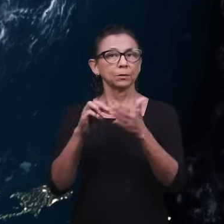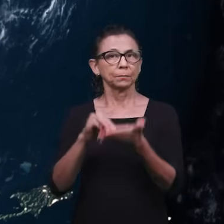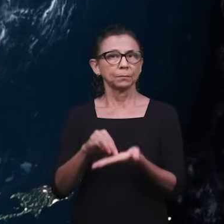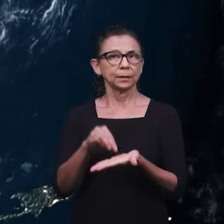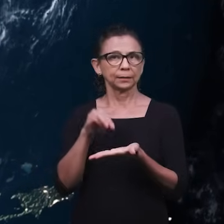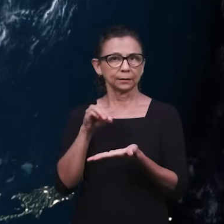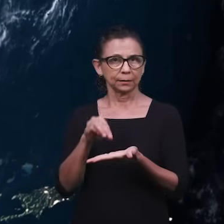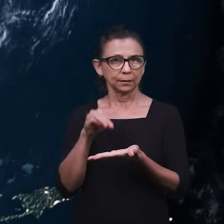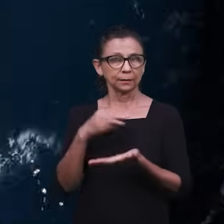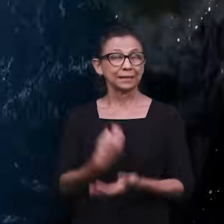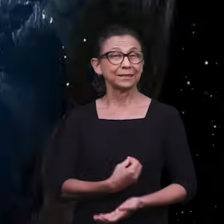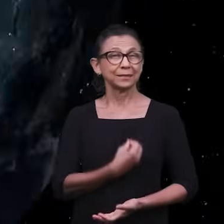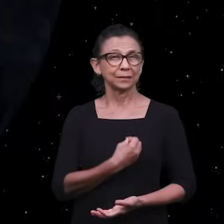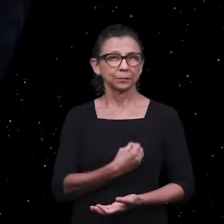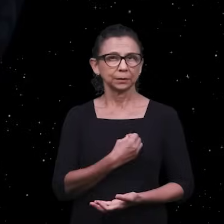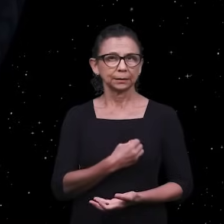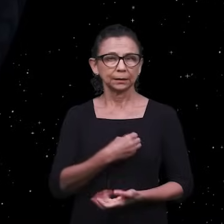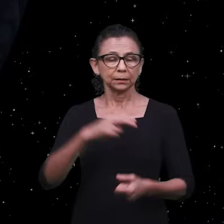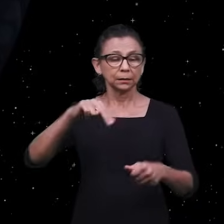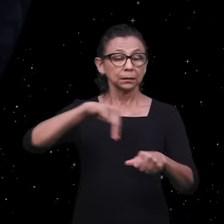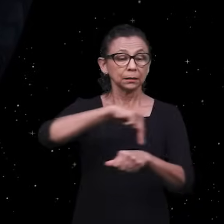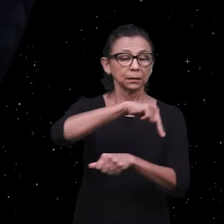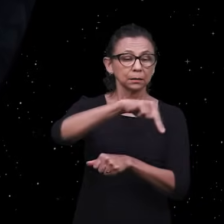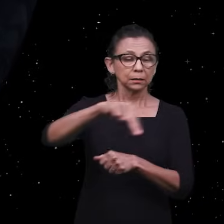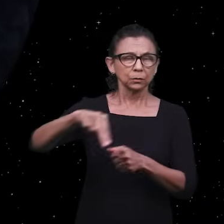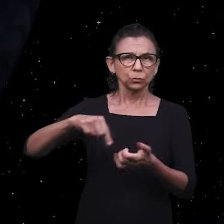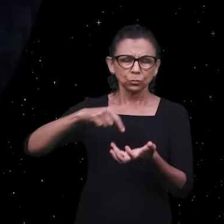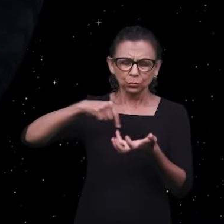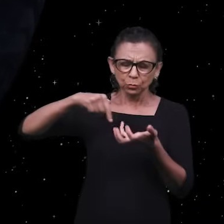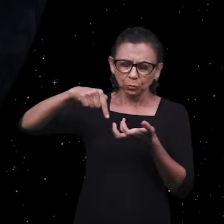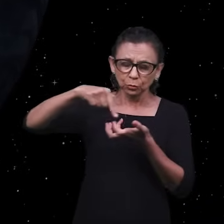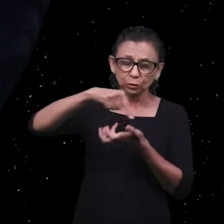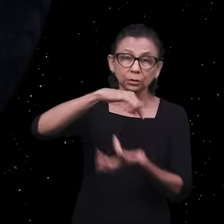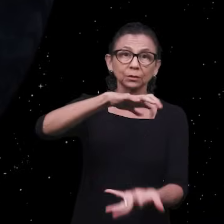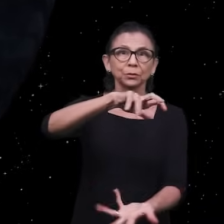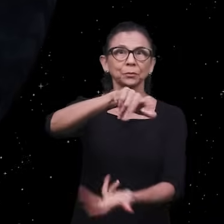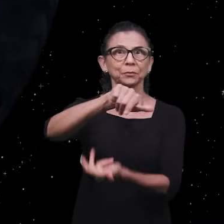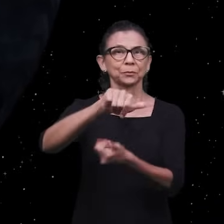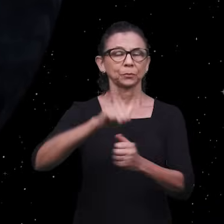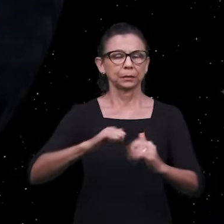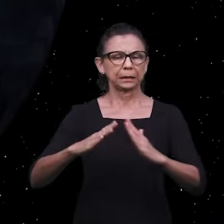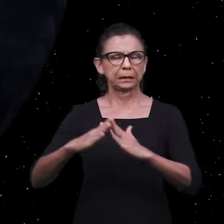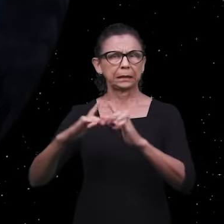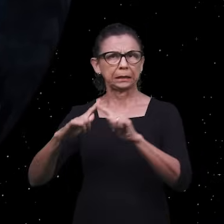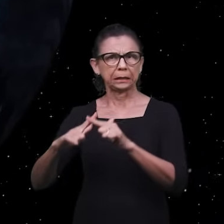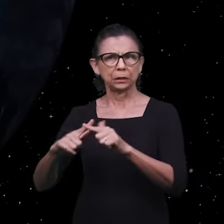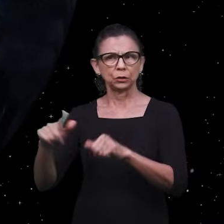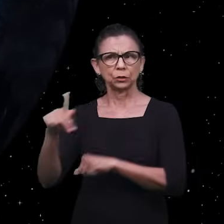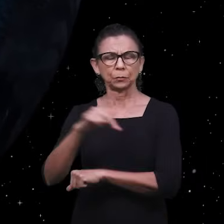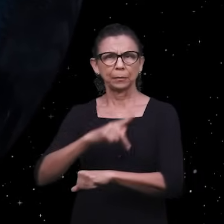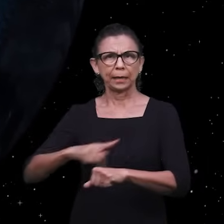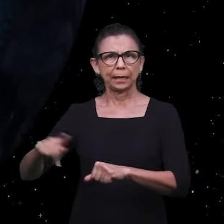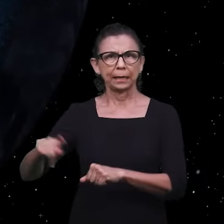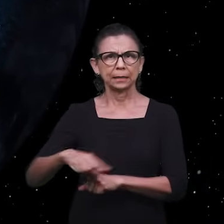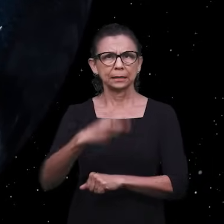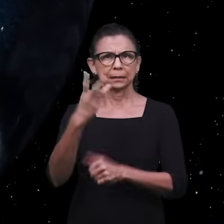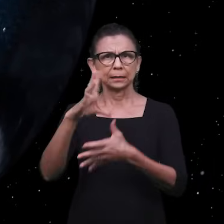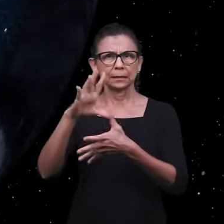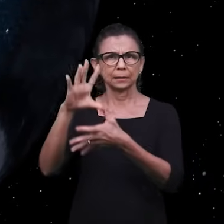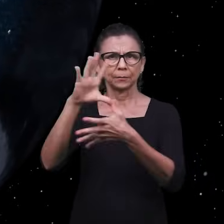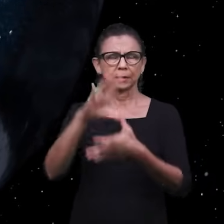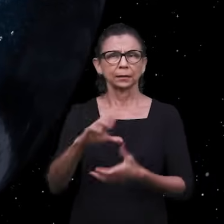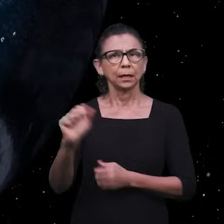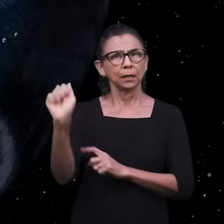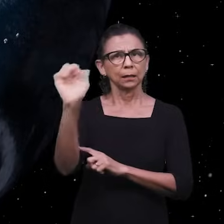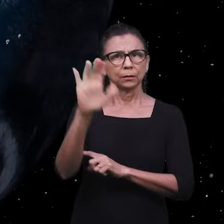A Igreja Cristã Maranata está presente em nações de todos os continentes do planeta. Igrejas de países nas